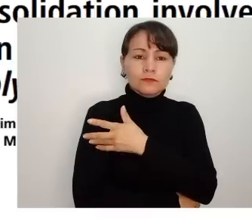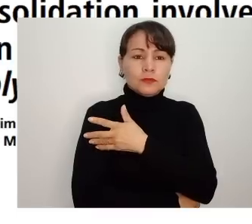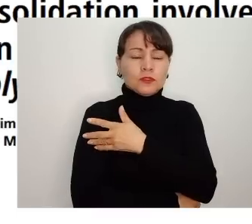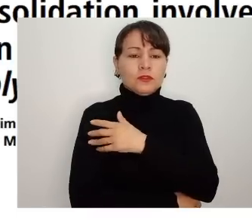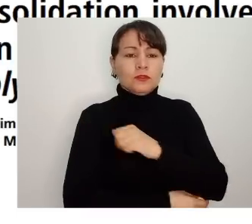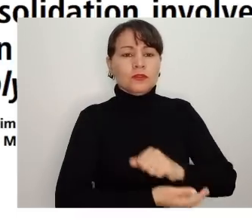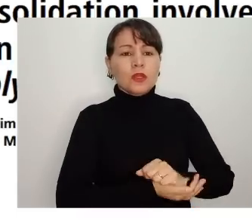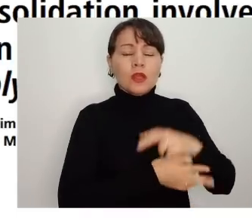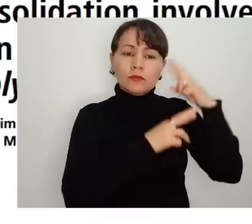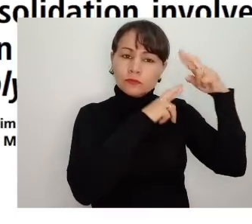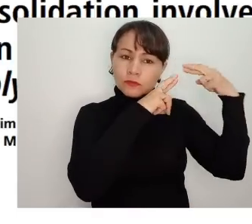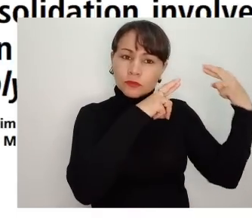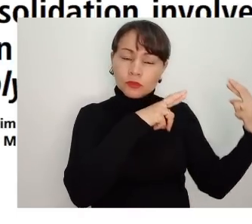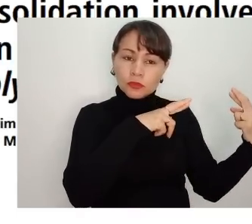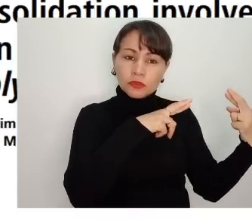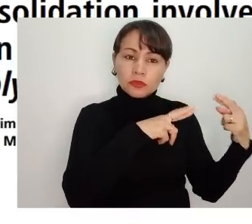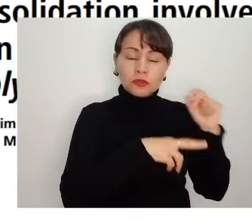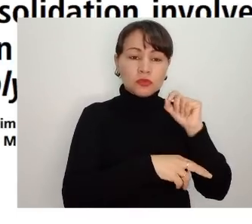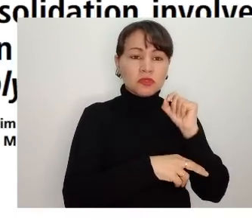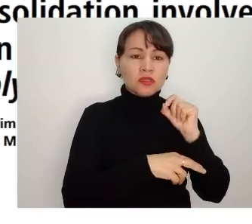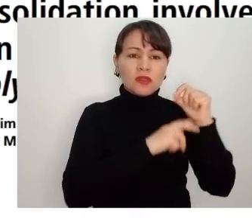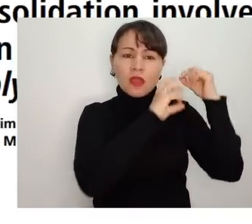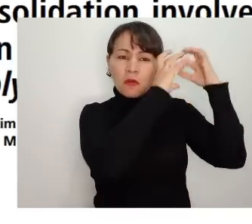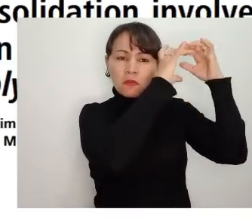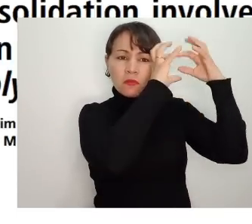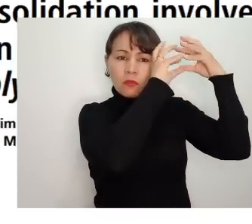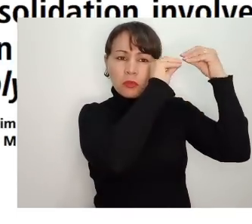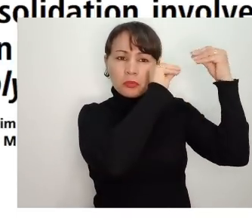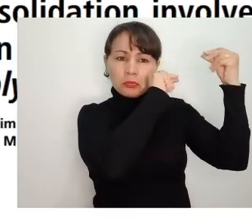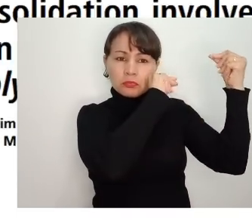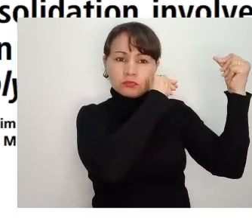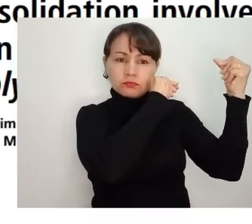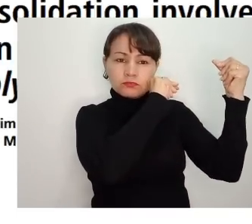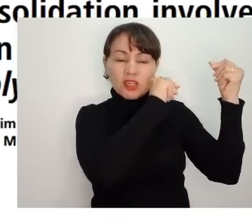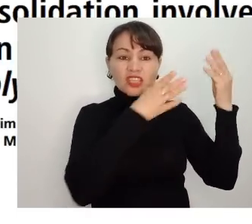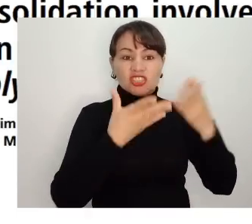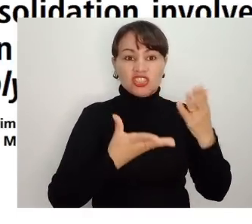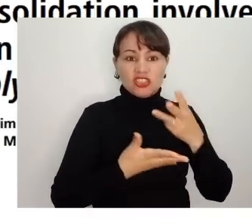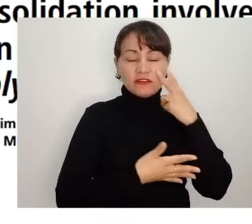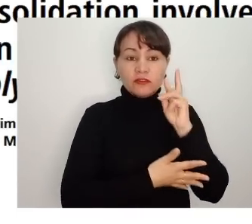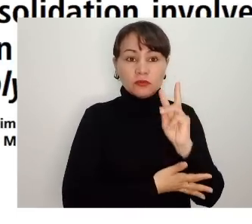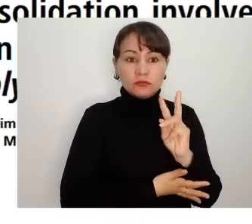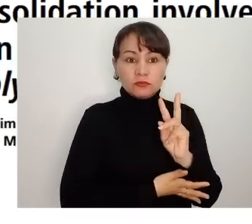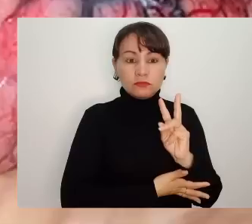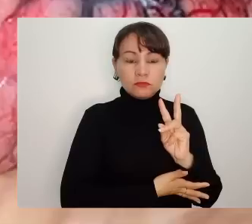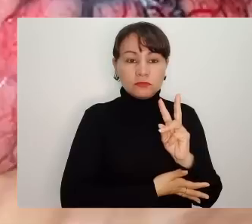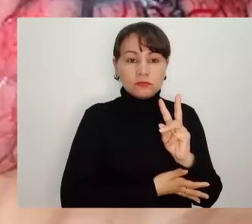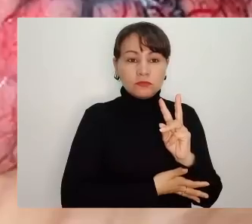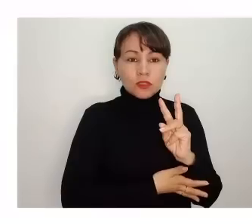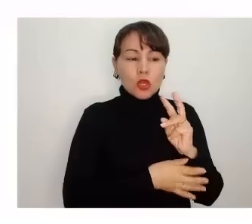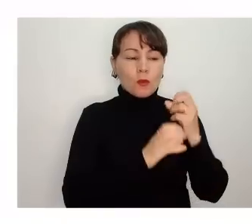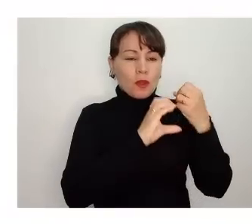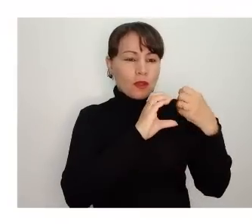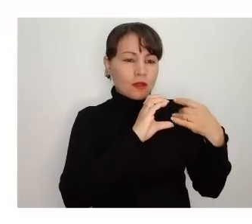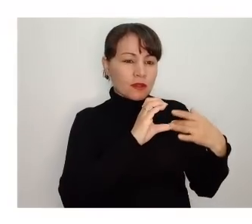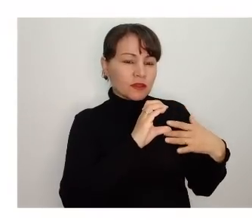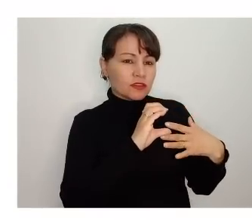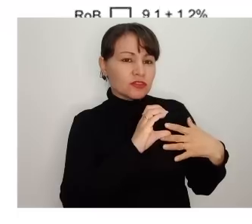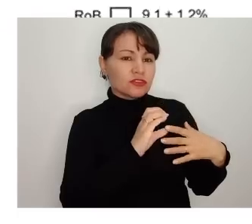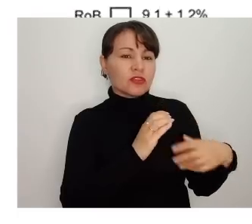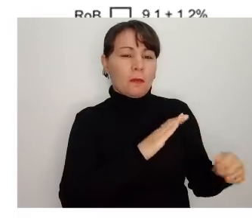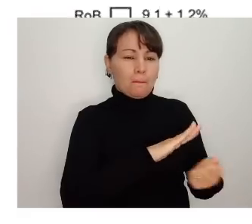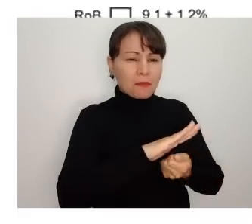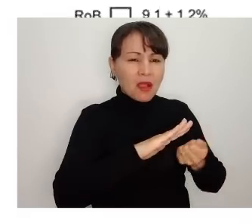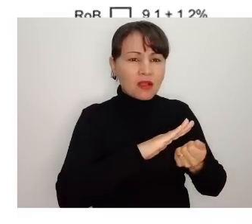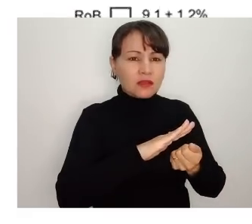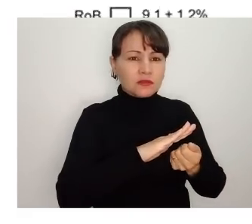estudando, obviamente, esses neurônios, o que seria uma neuroplasticidade? A gente já viu lá um conceito bem básico